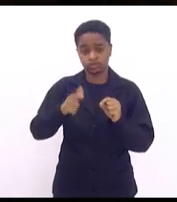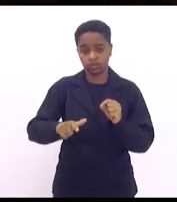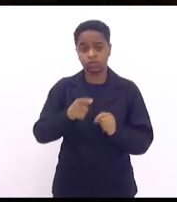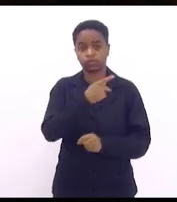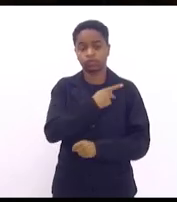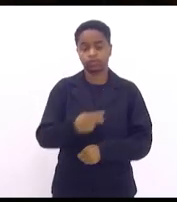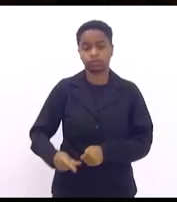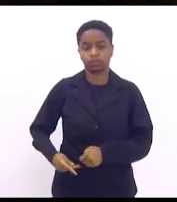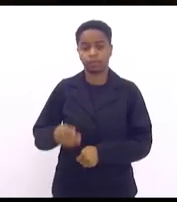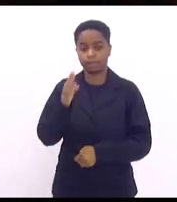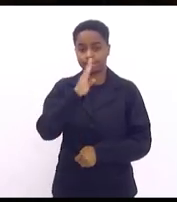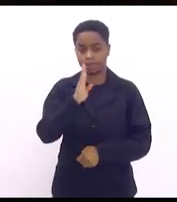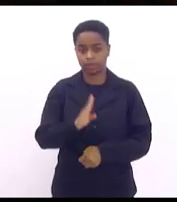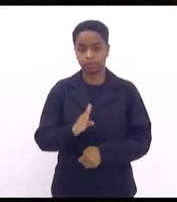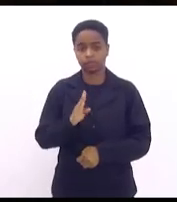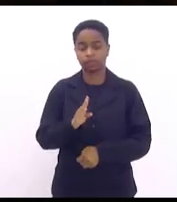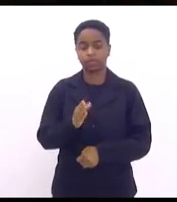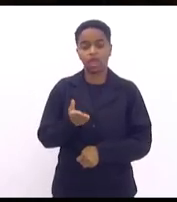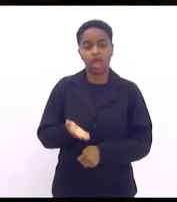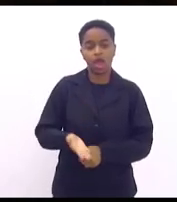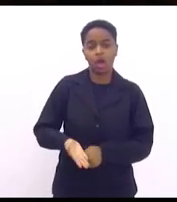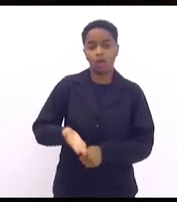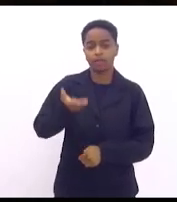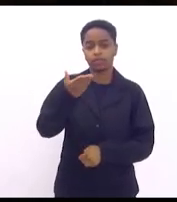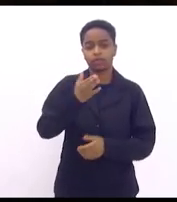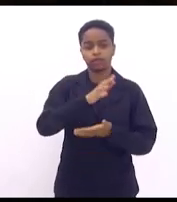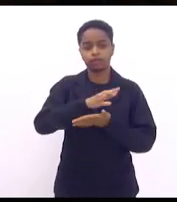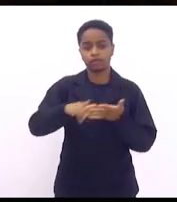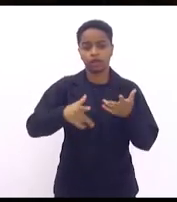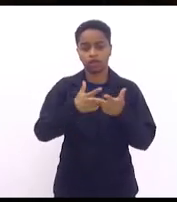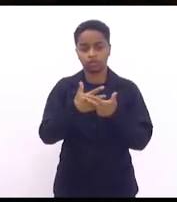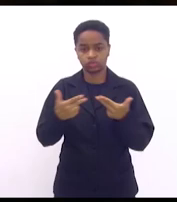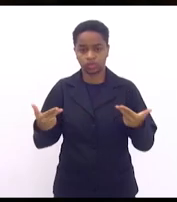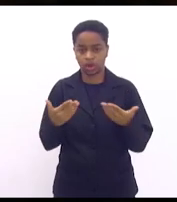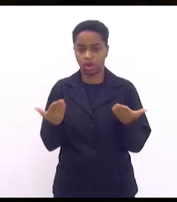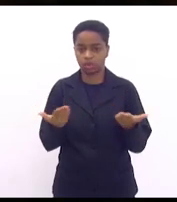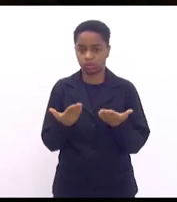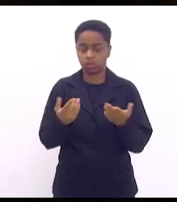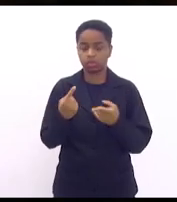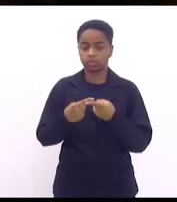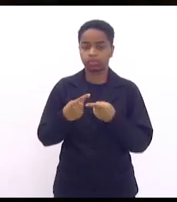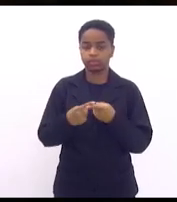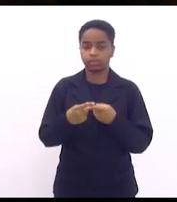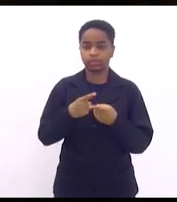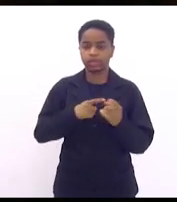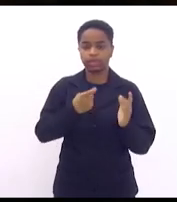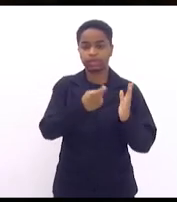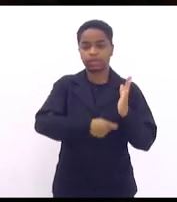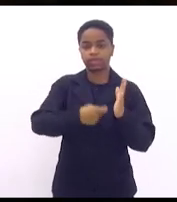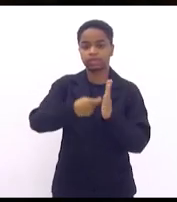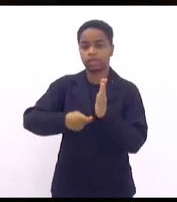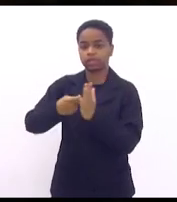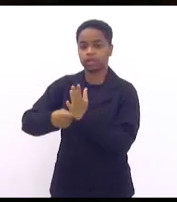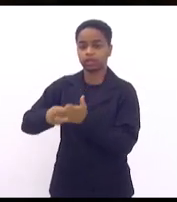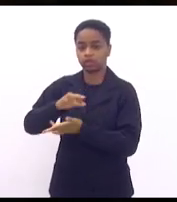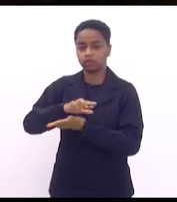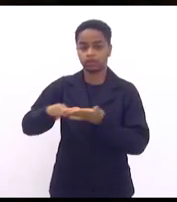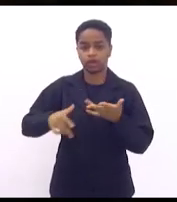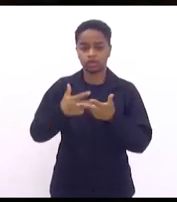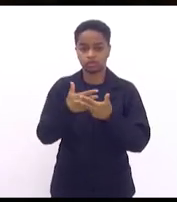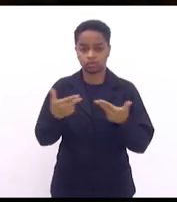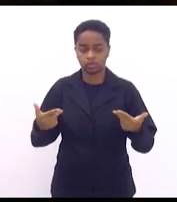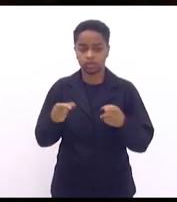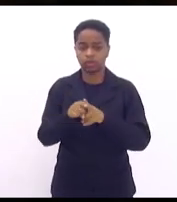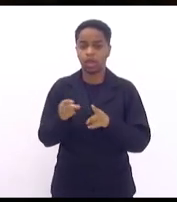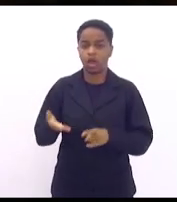novamente, aumentaram em diversas coisas agora, taxaram em diversas coisas mais, aumentaram